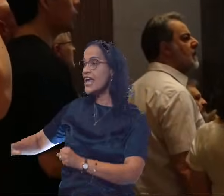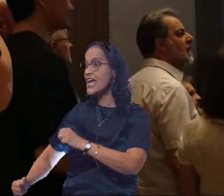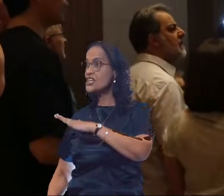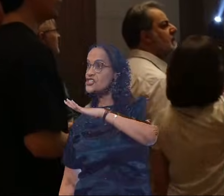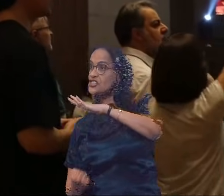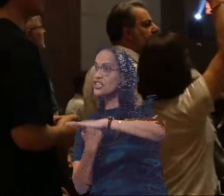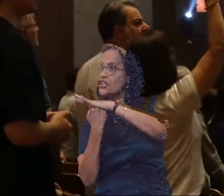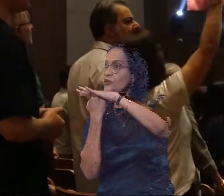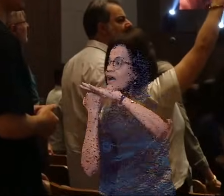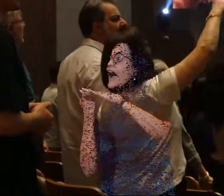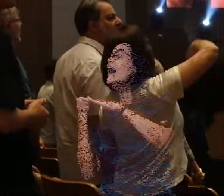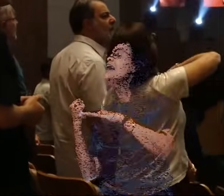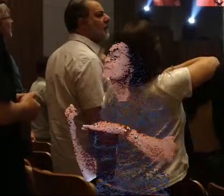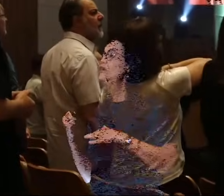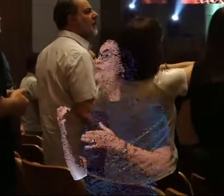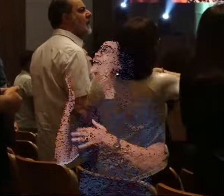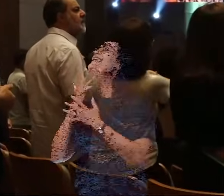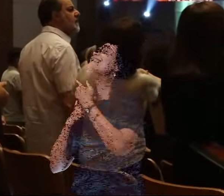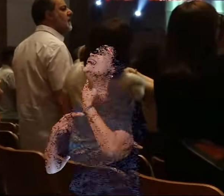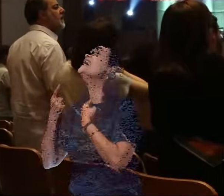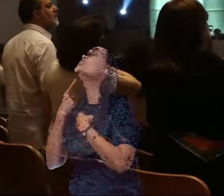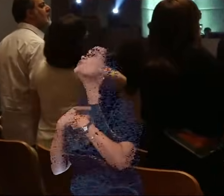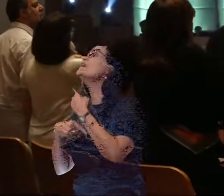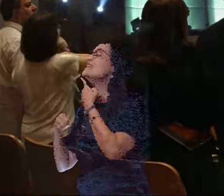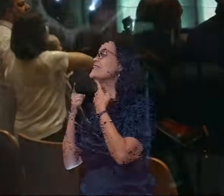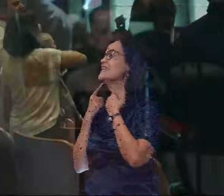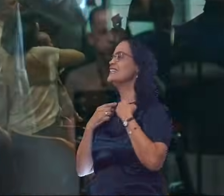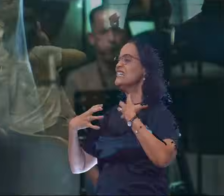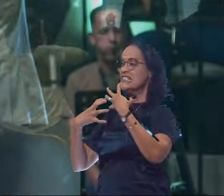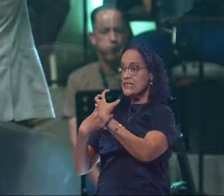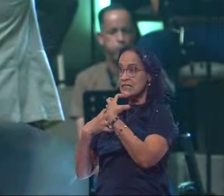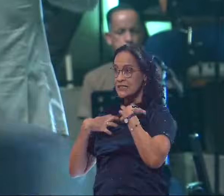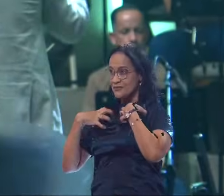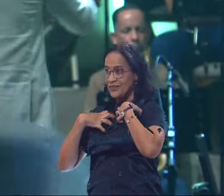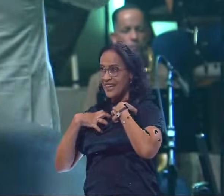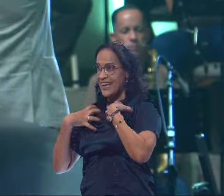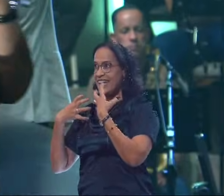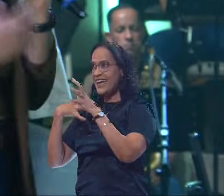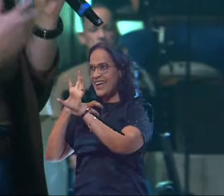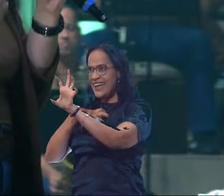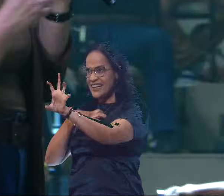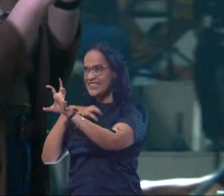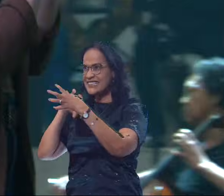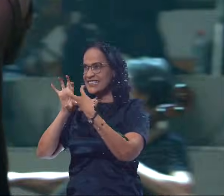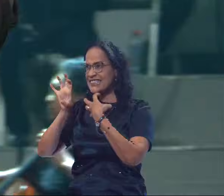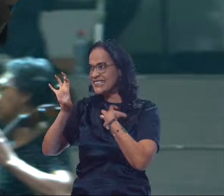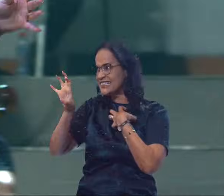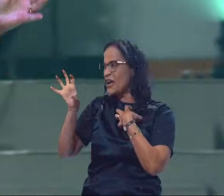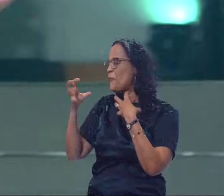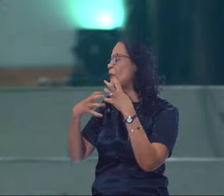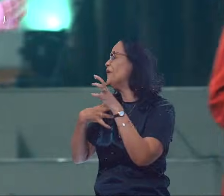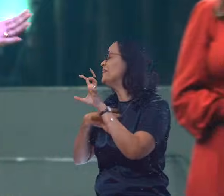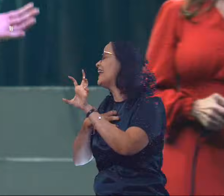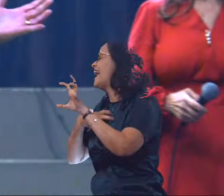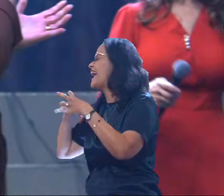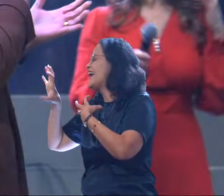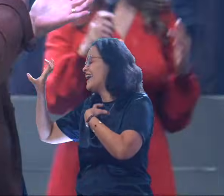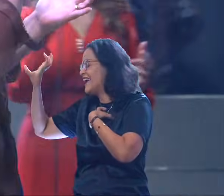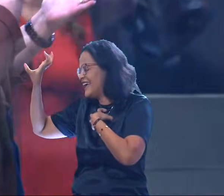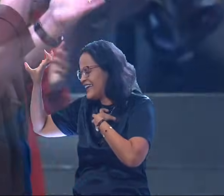enche este lugar, meu desejo, teu poder,